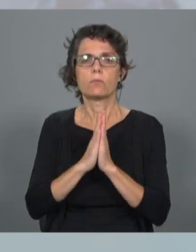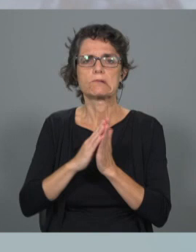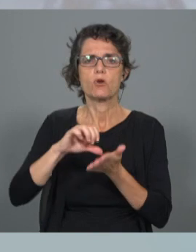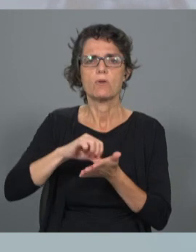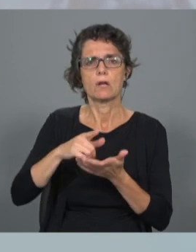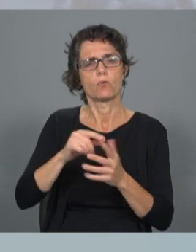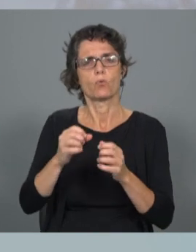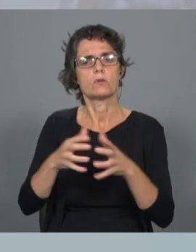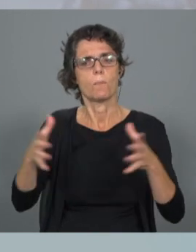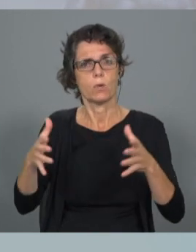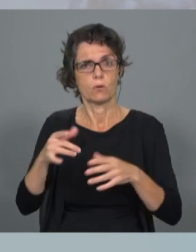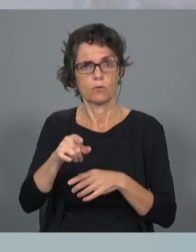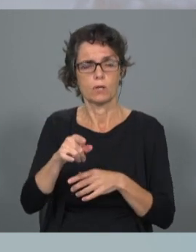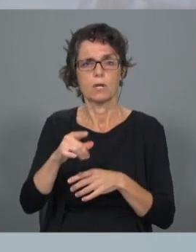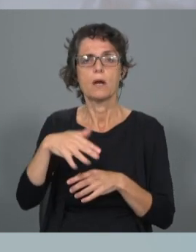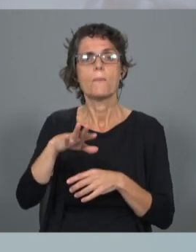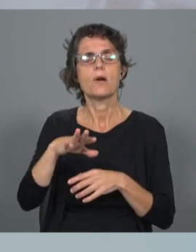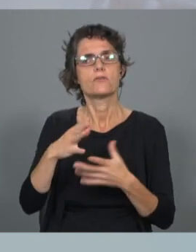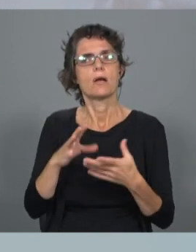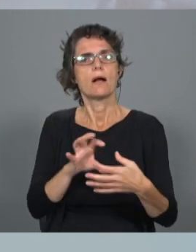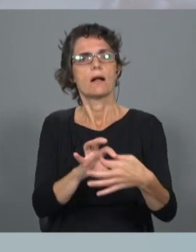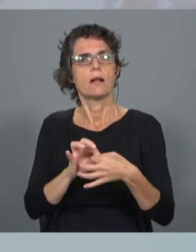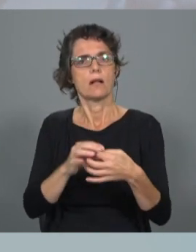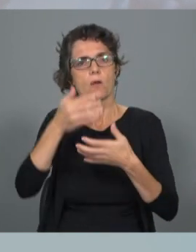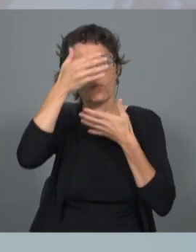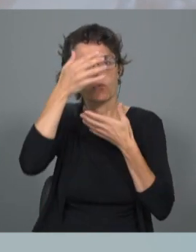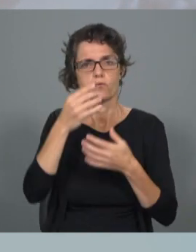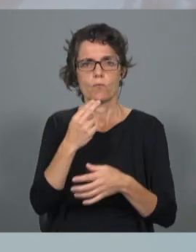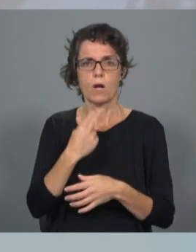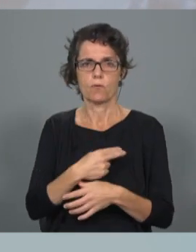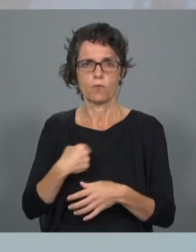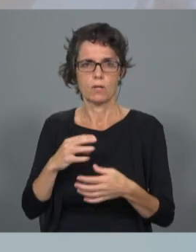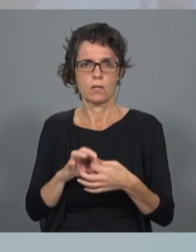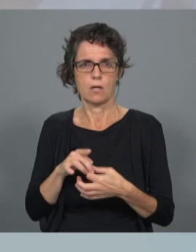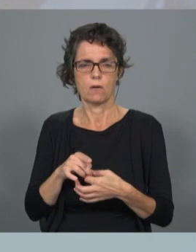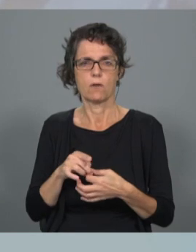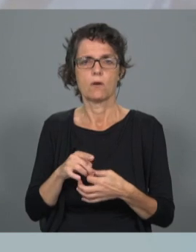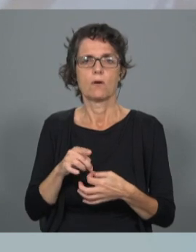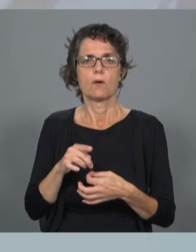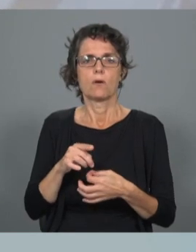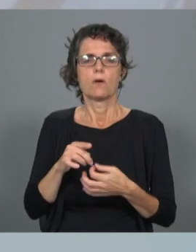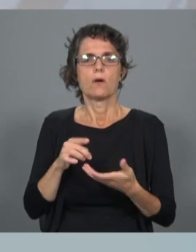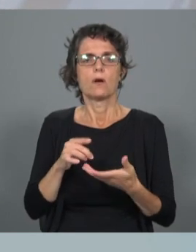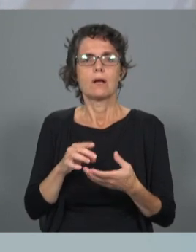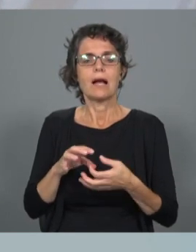as relações entre os cristãos e os muçulmanos, desde há muito, se caracterizam